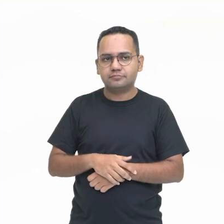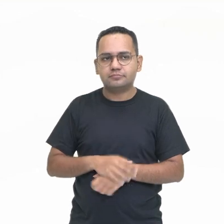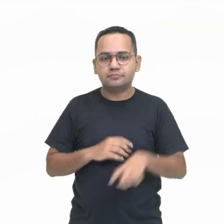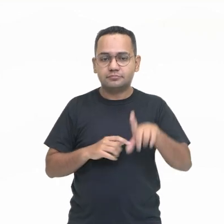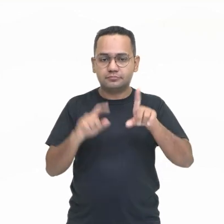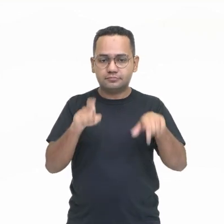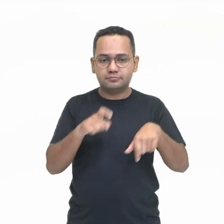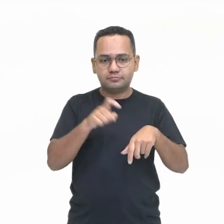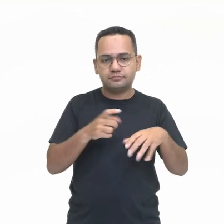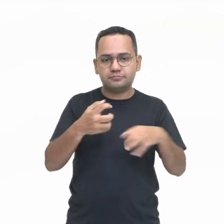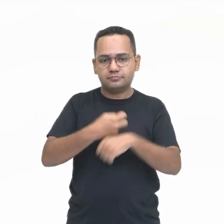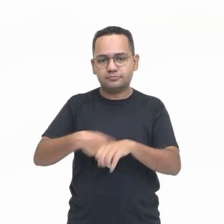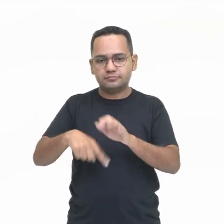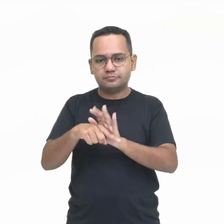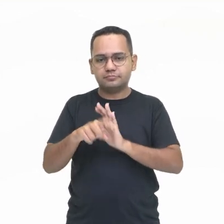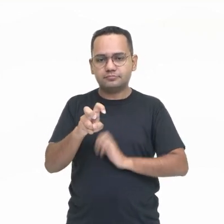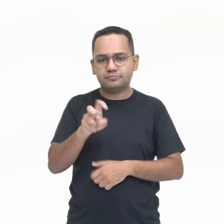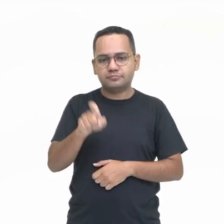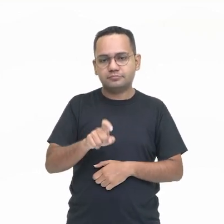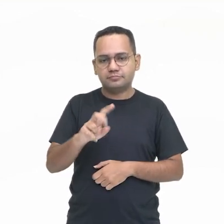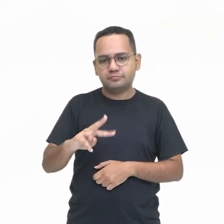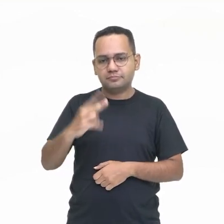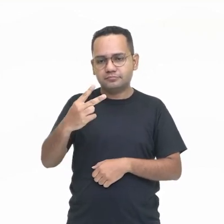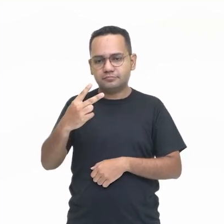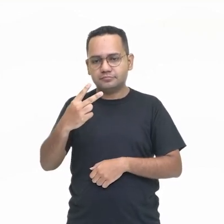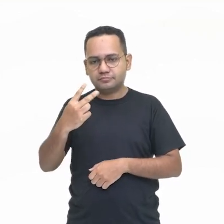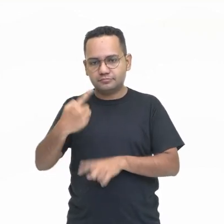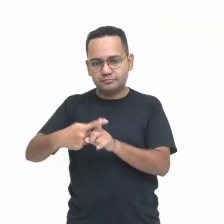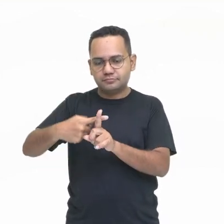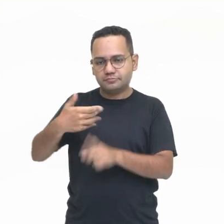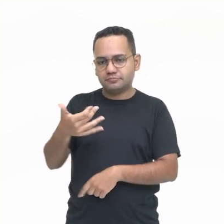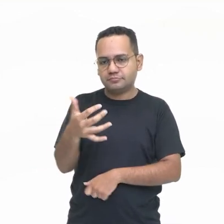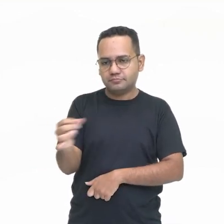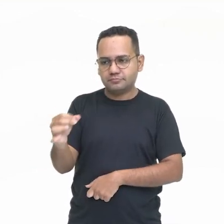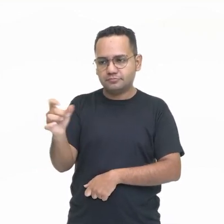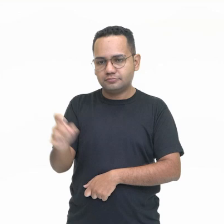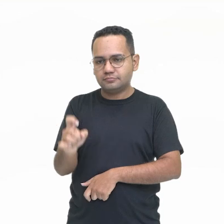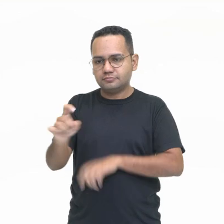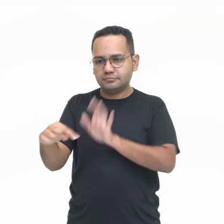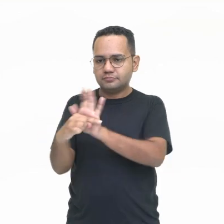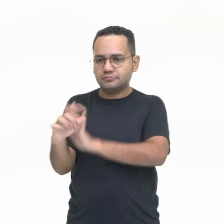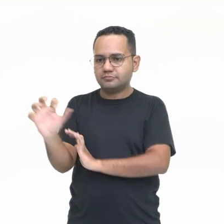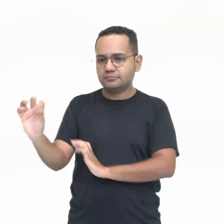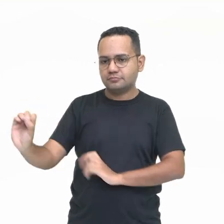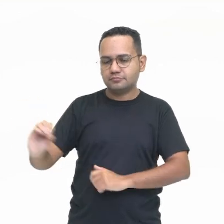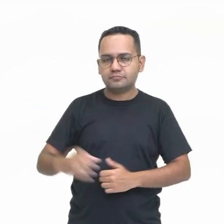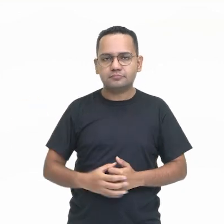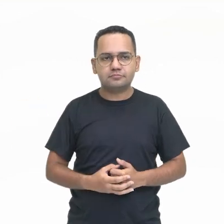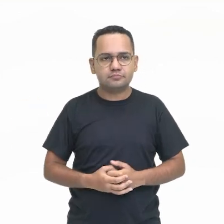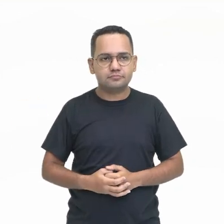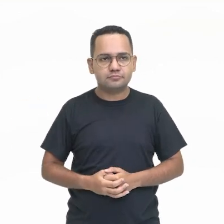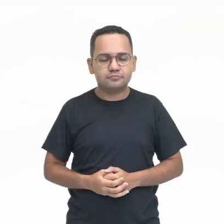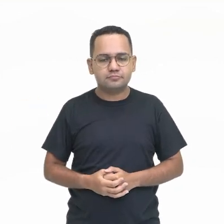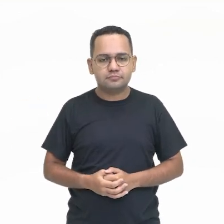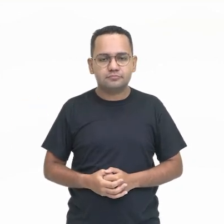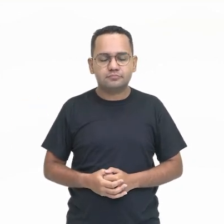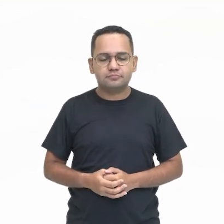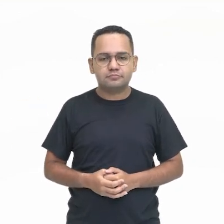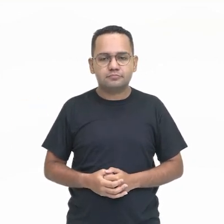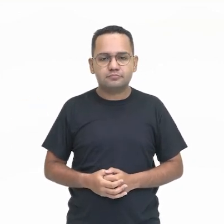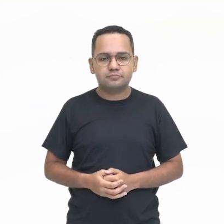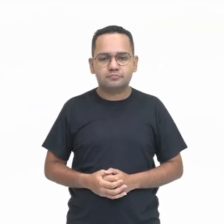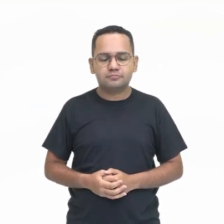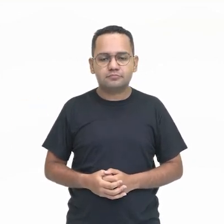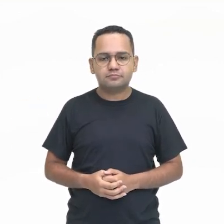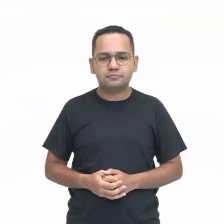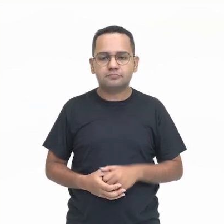a menos 5x² mais 100x menos 80, certo? Então, diante disso, nós temos que o